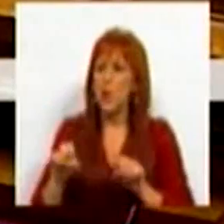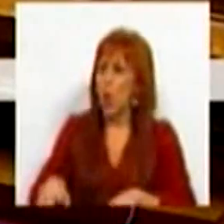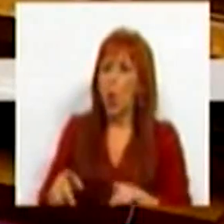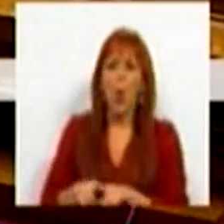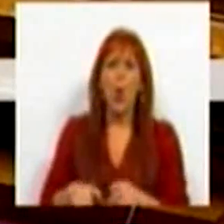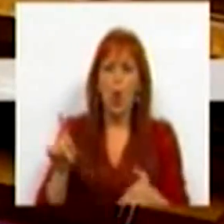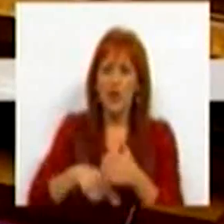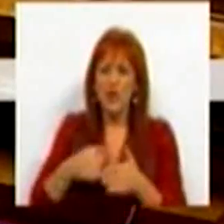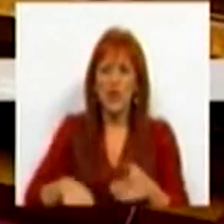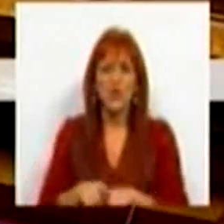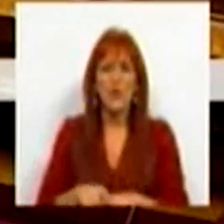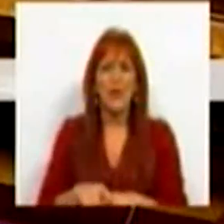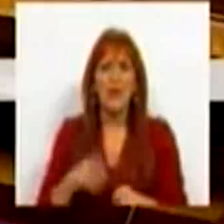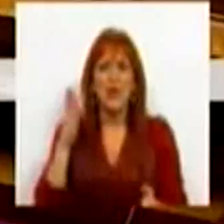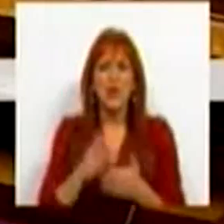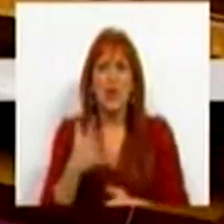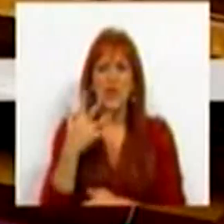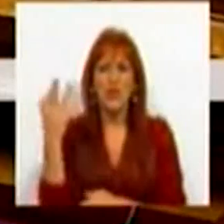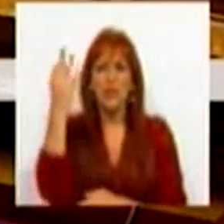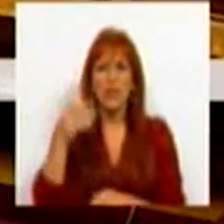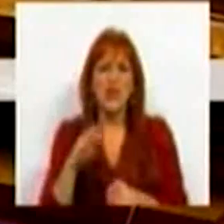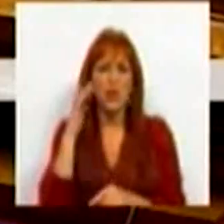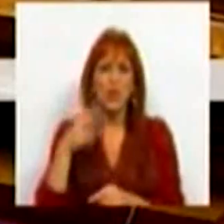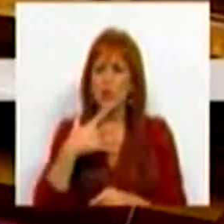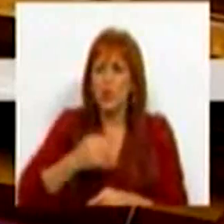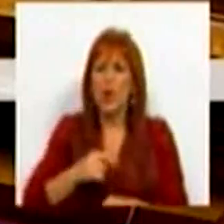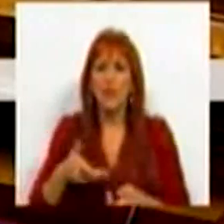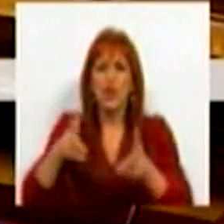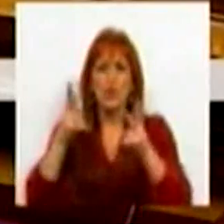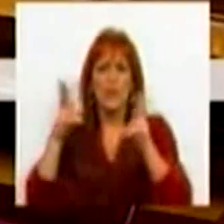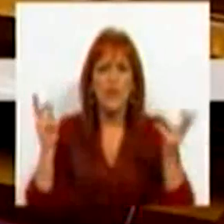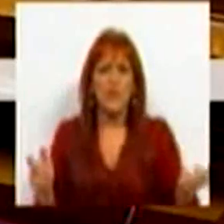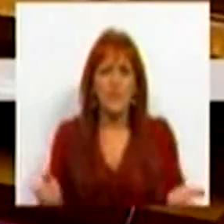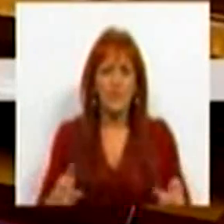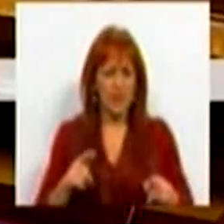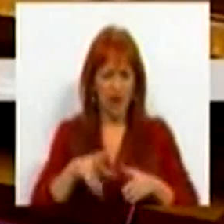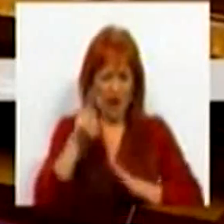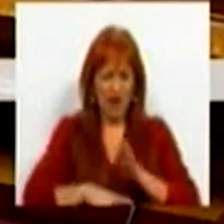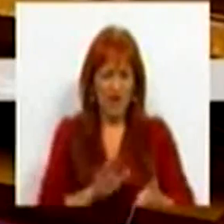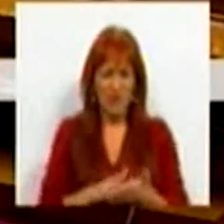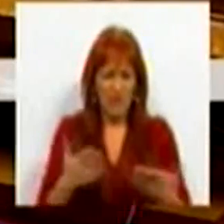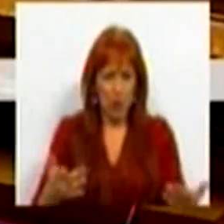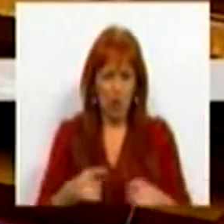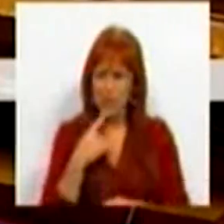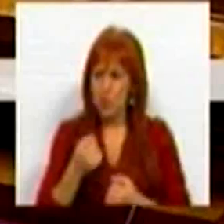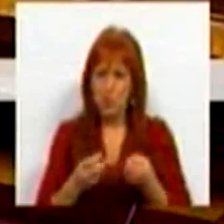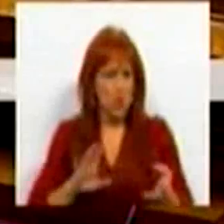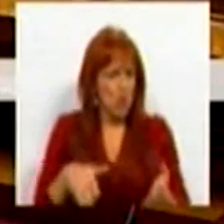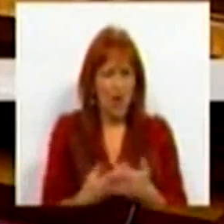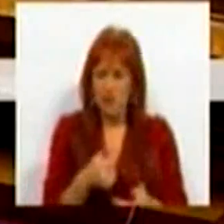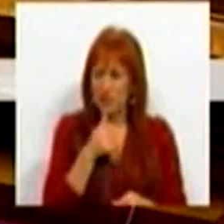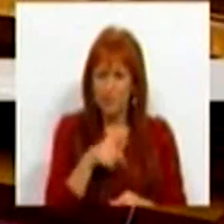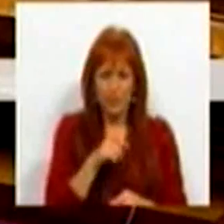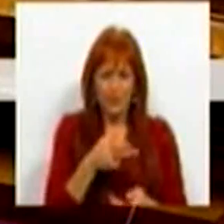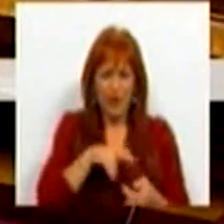optar pela rescisão, sujeitando-se a apenas 5% do número total de disponibilidades. Com as regras em vigor, muitos candidatos escolhem